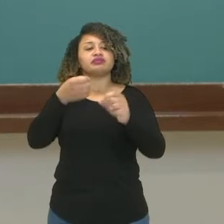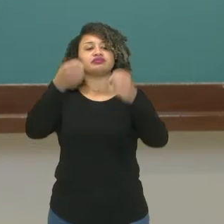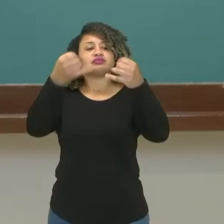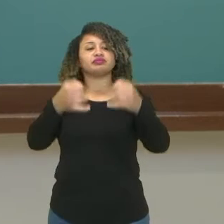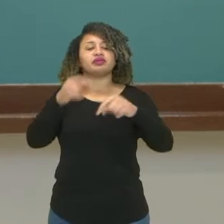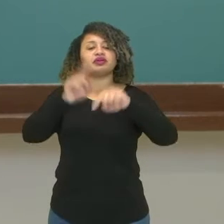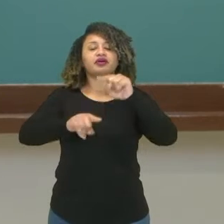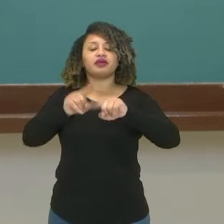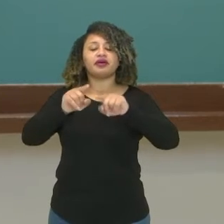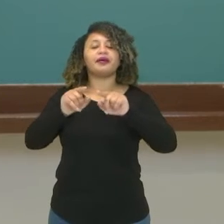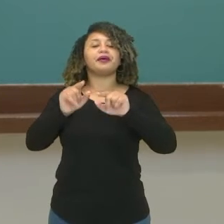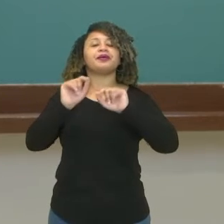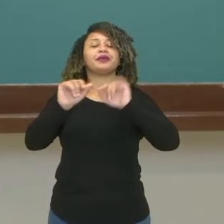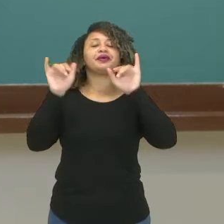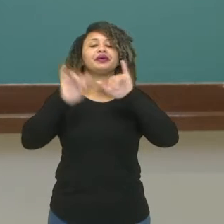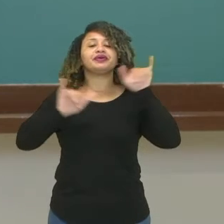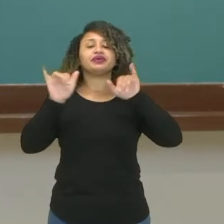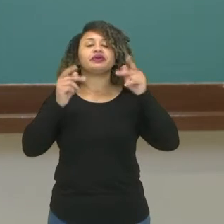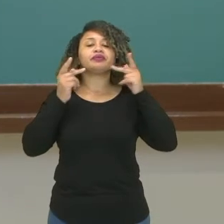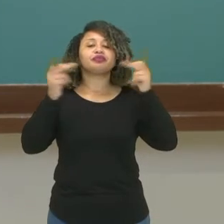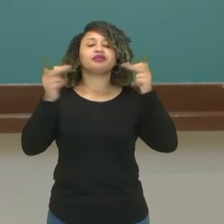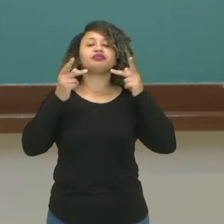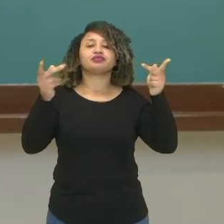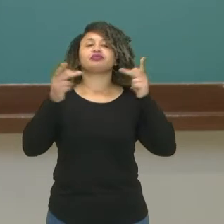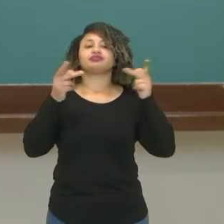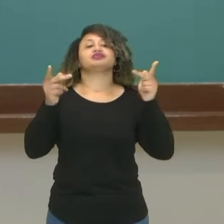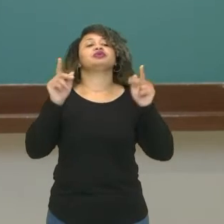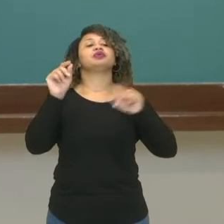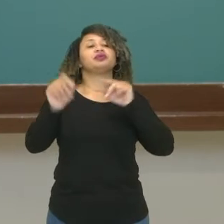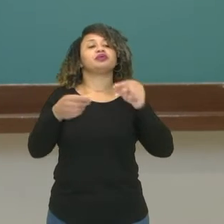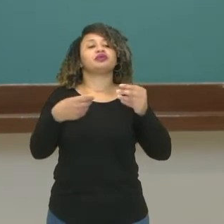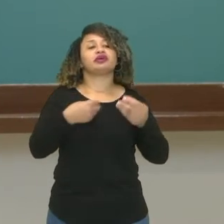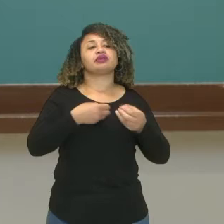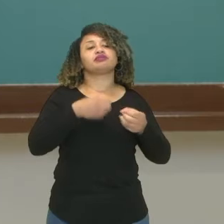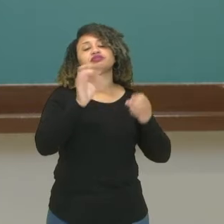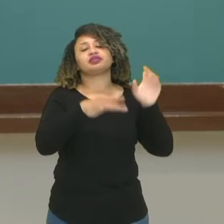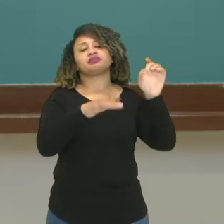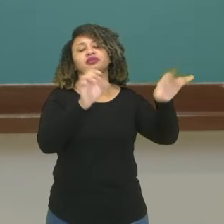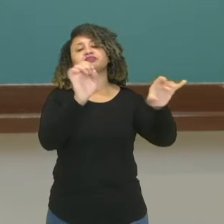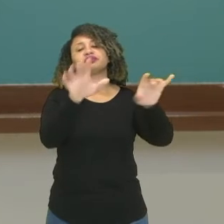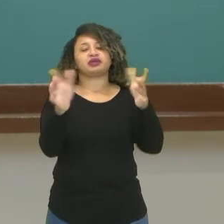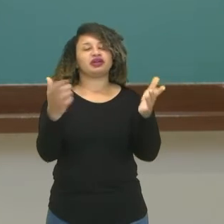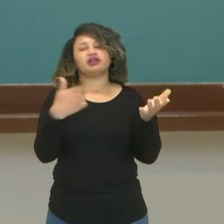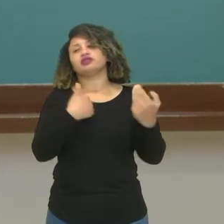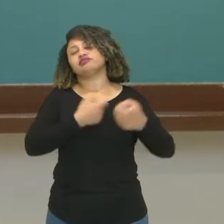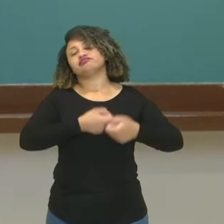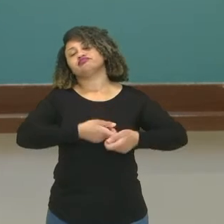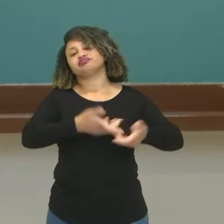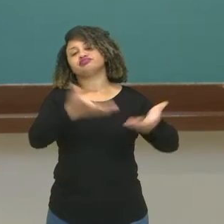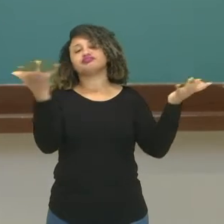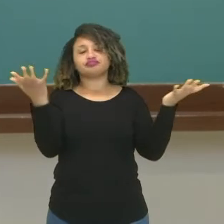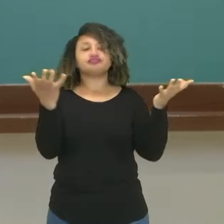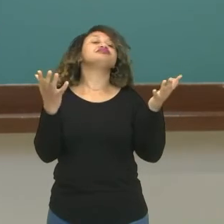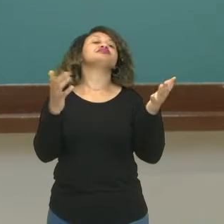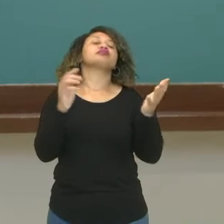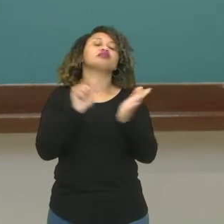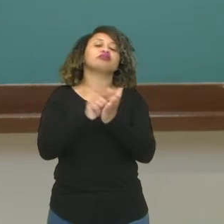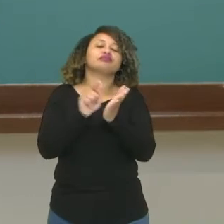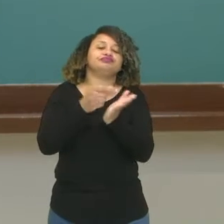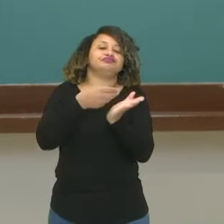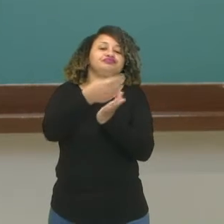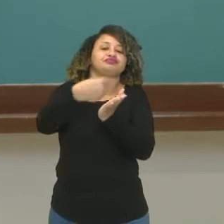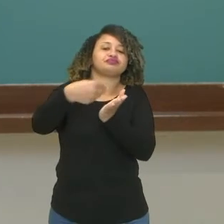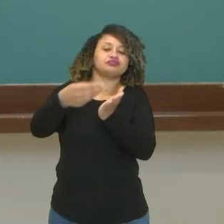material de propaganda que é despendido, ou seja, descartado, né? Eu vou despender isso. O panfleto, então,